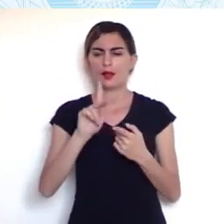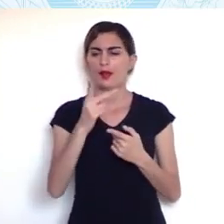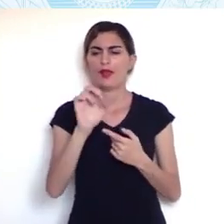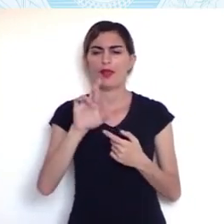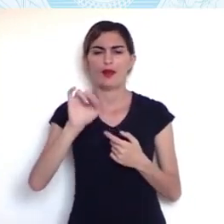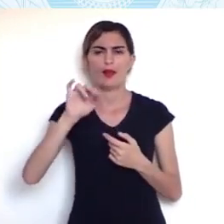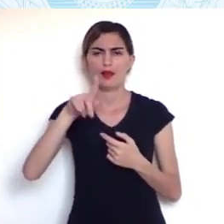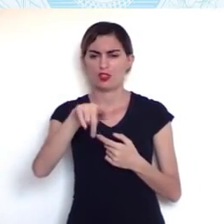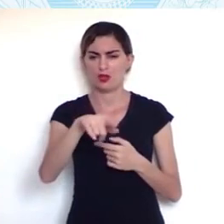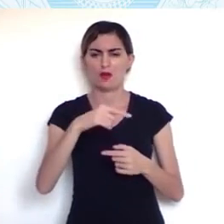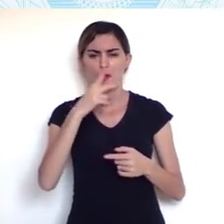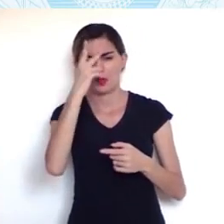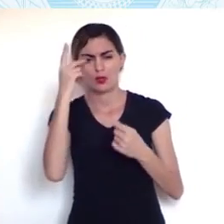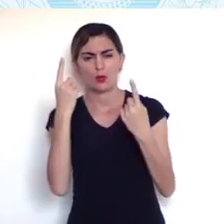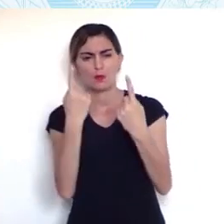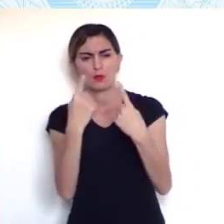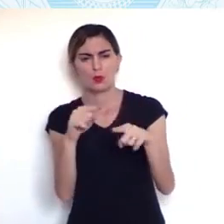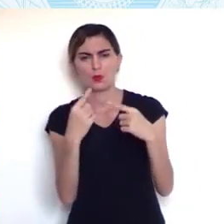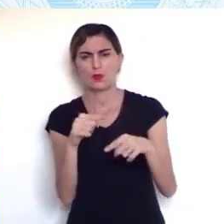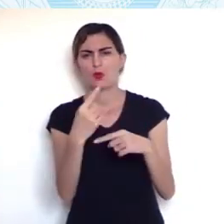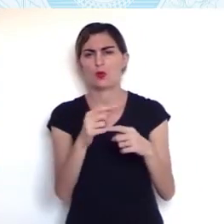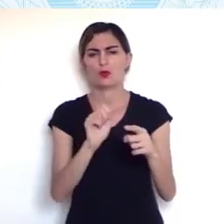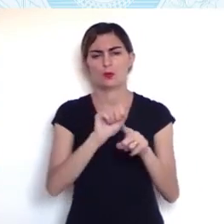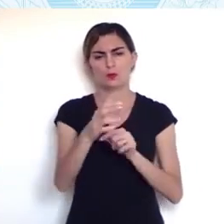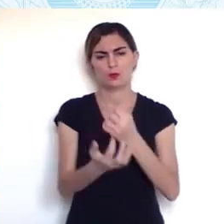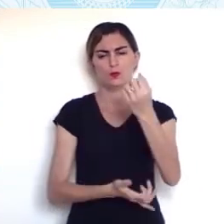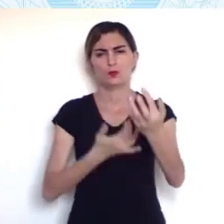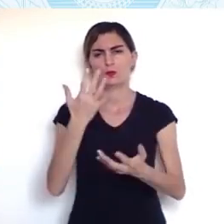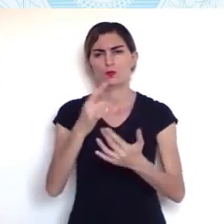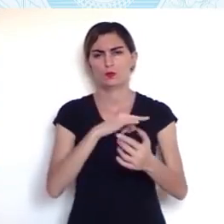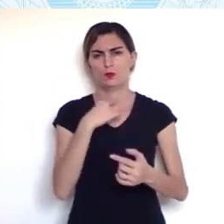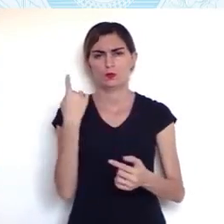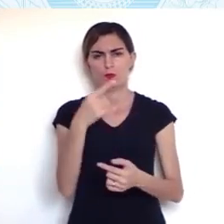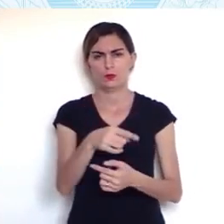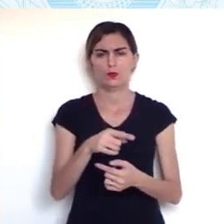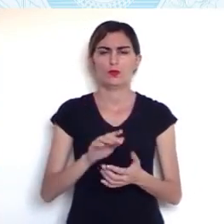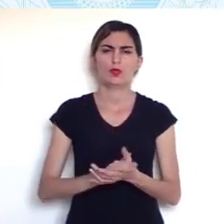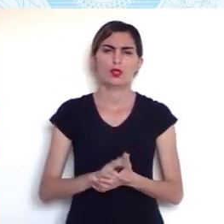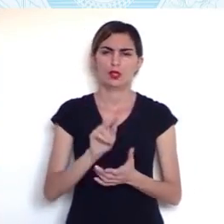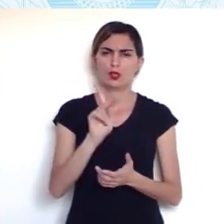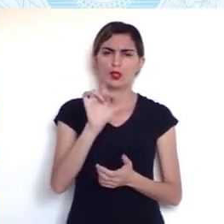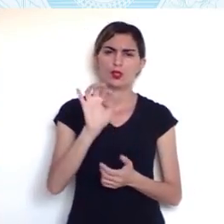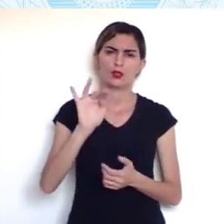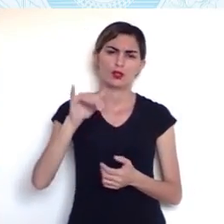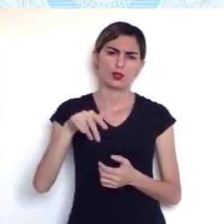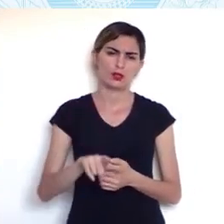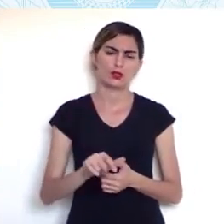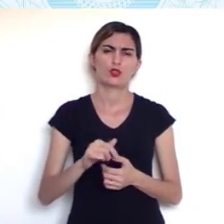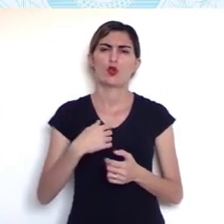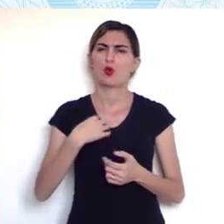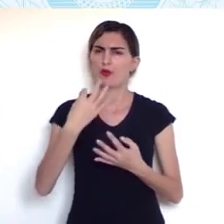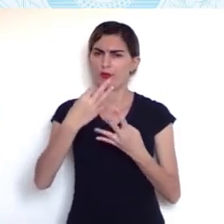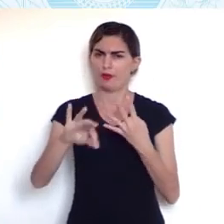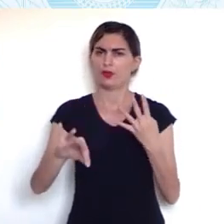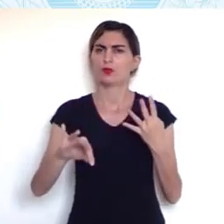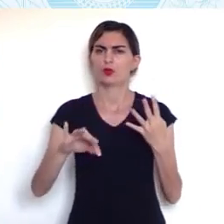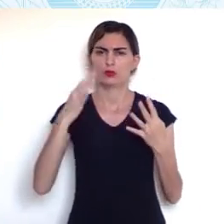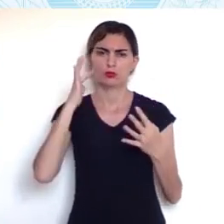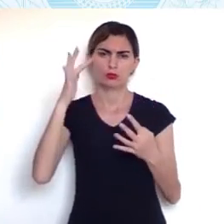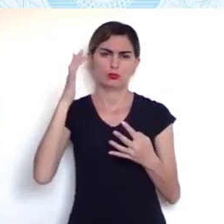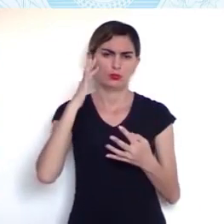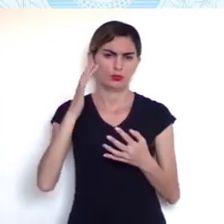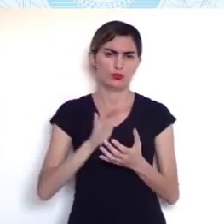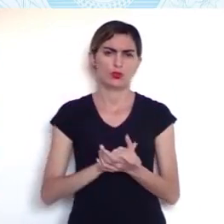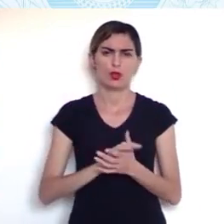queimado na fogueira em 1600. Kepler confirmou as teorias de Copérnico e elaborou o